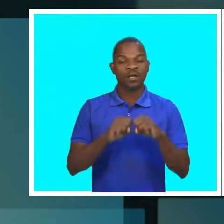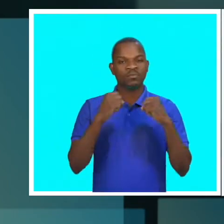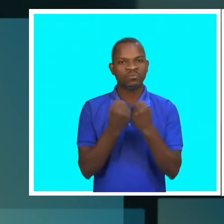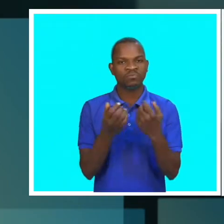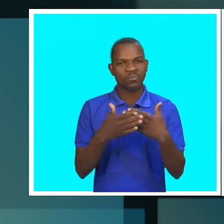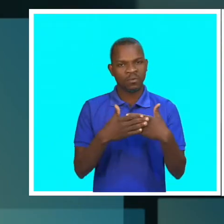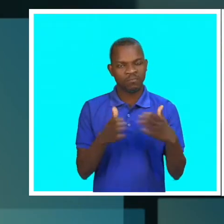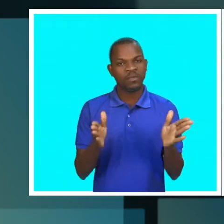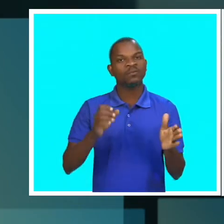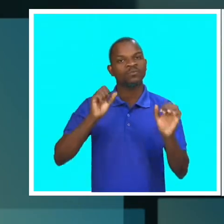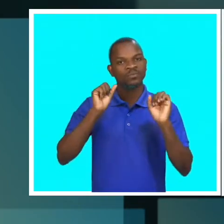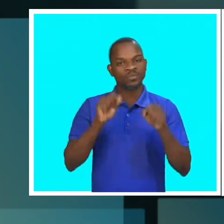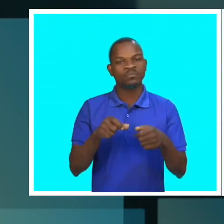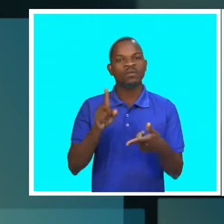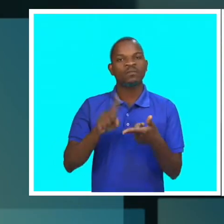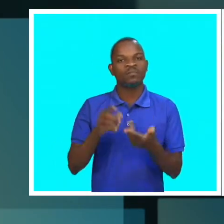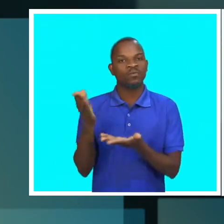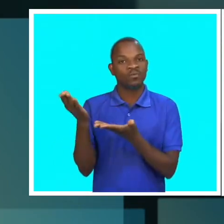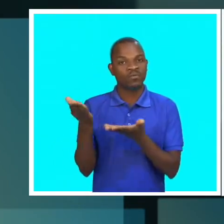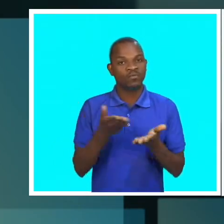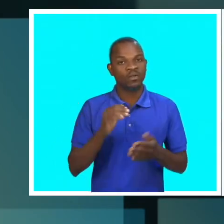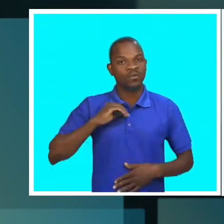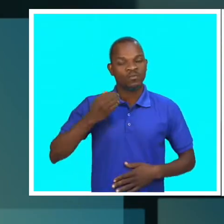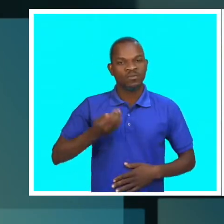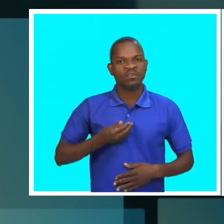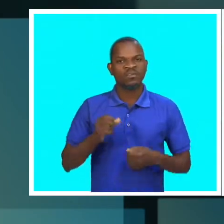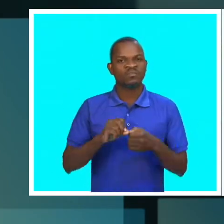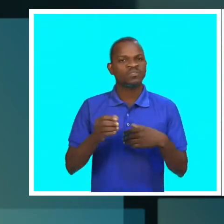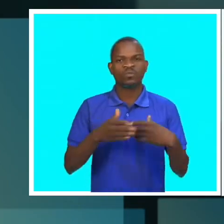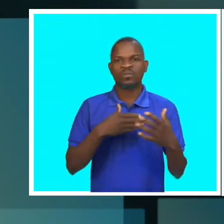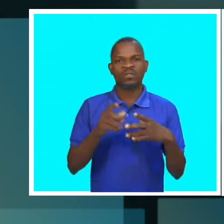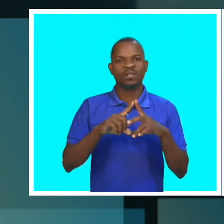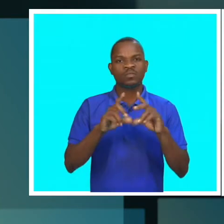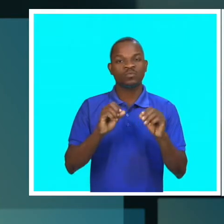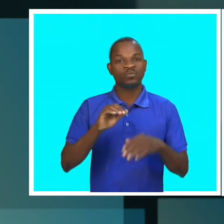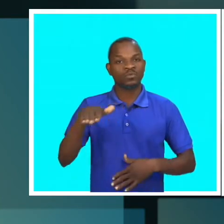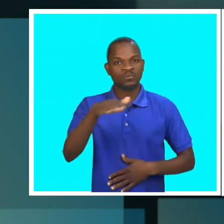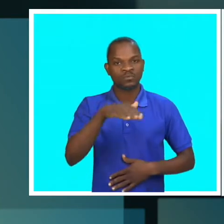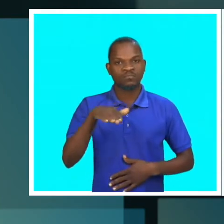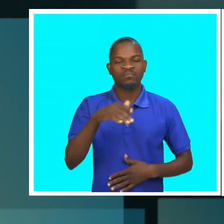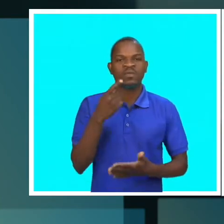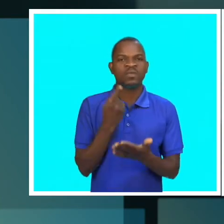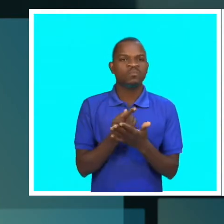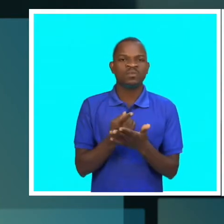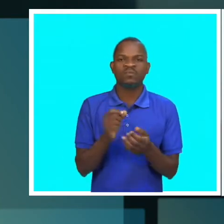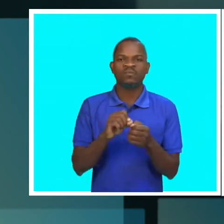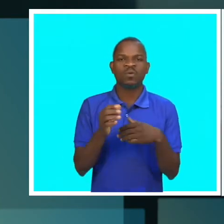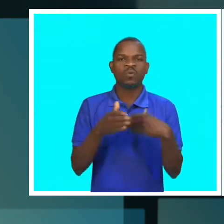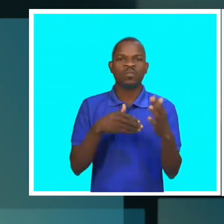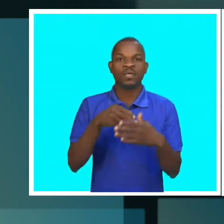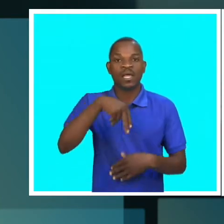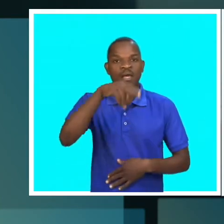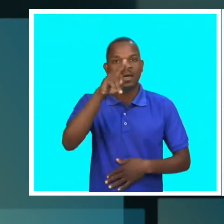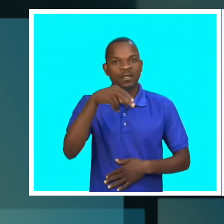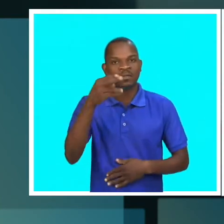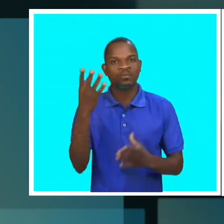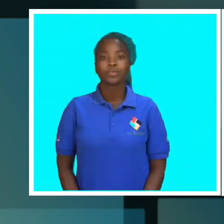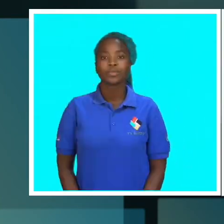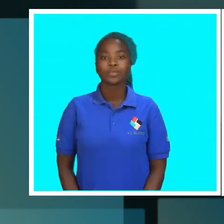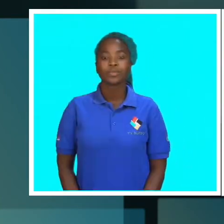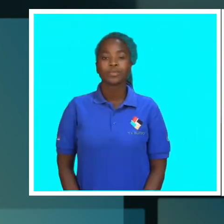É um movimento aberto na verdade e também convidamos mulheres que também façam alguma coisa na sociedade que façam algum tipo de arte para que se